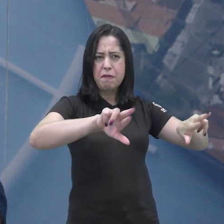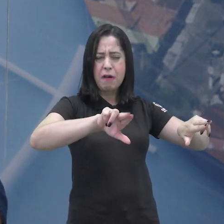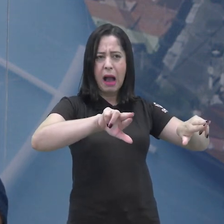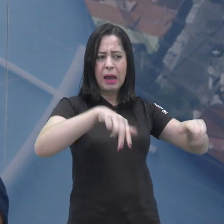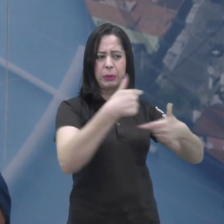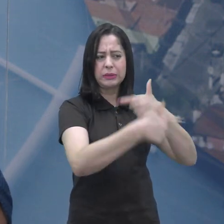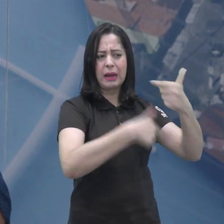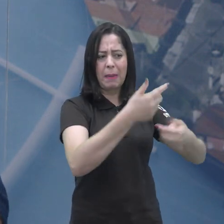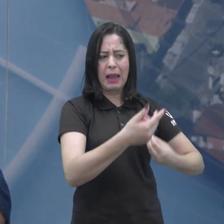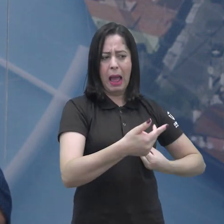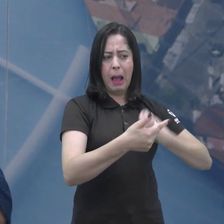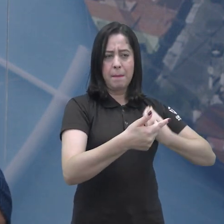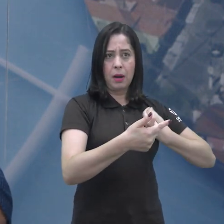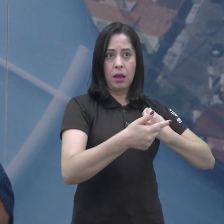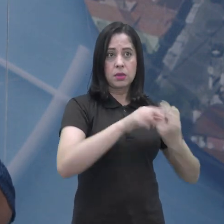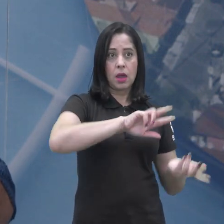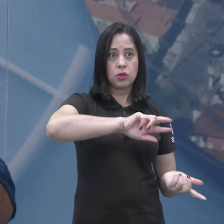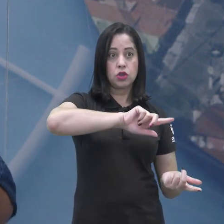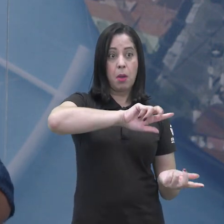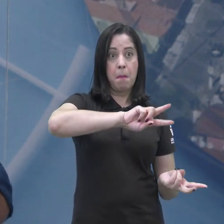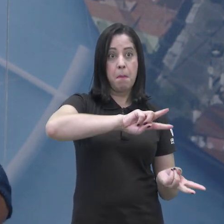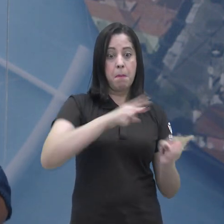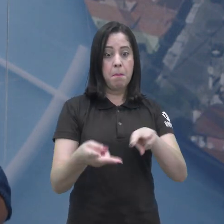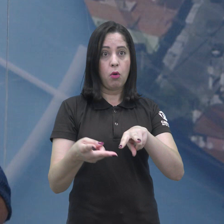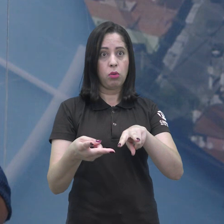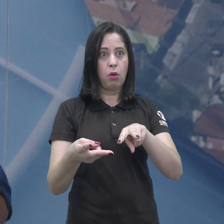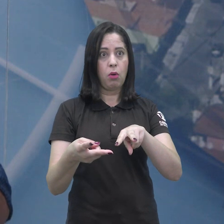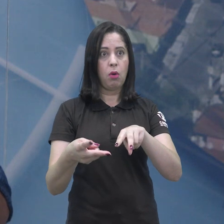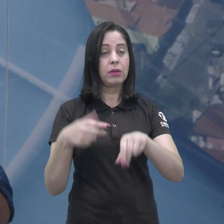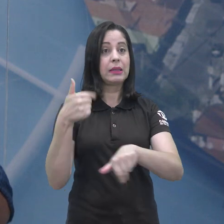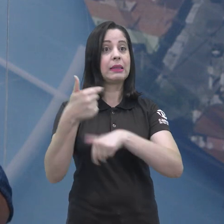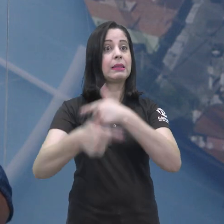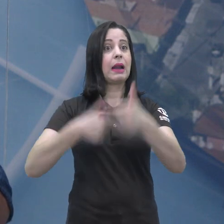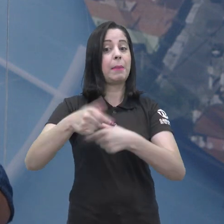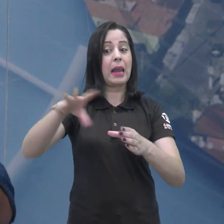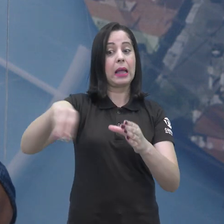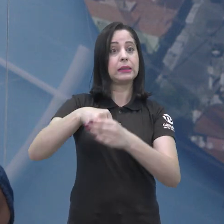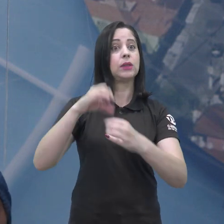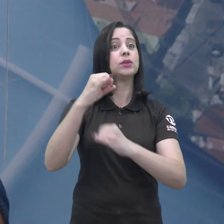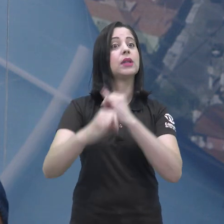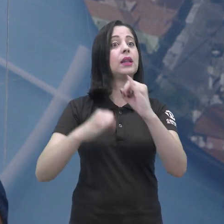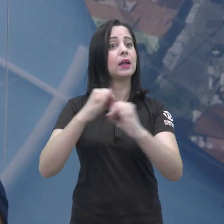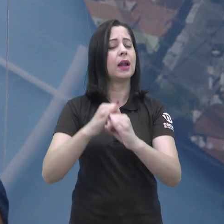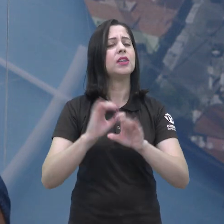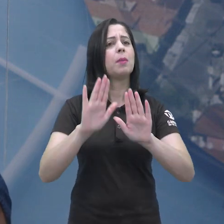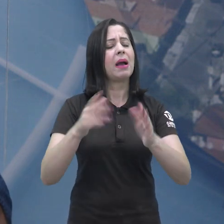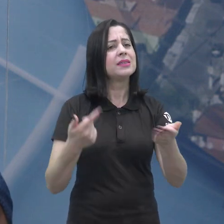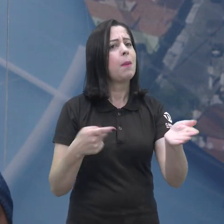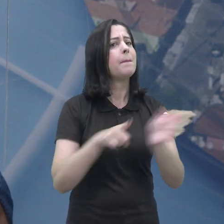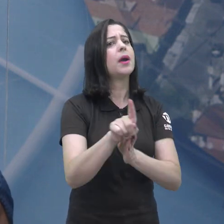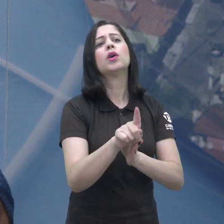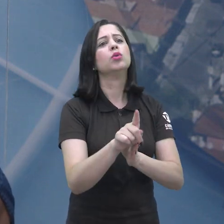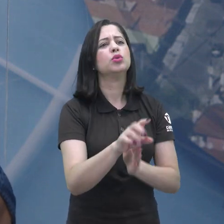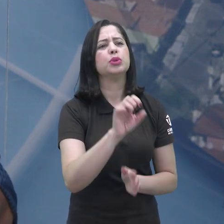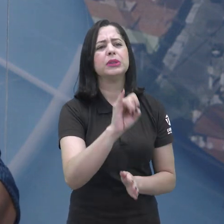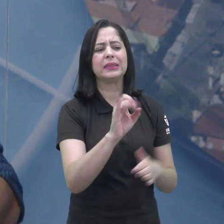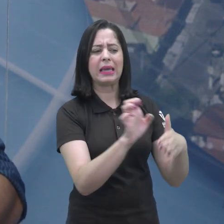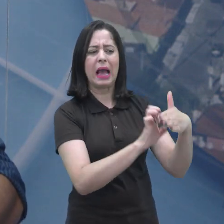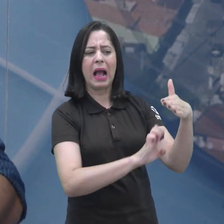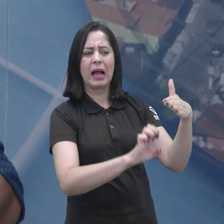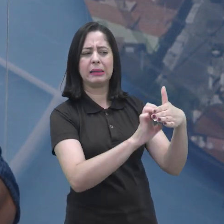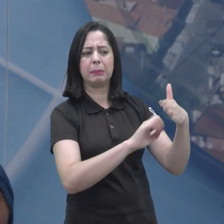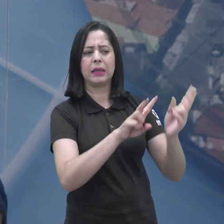que fazem essa transição. A pergunta que fica é a seguinte: afinal, empresas que não